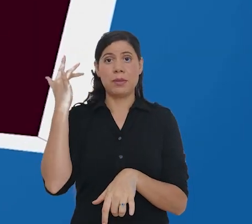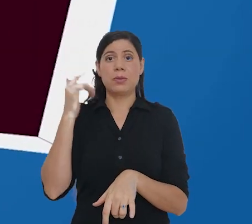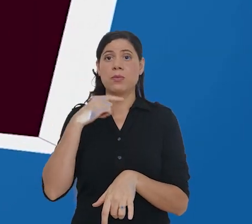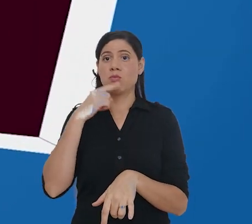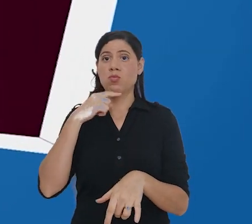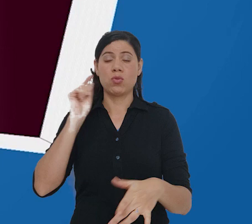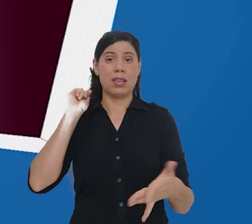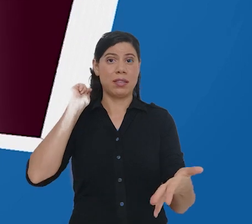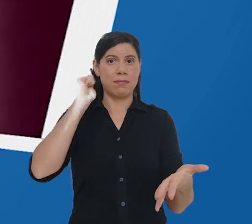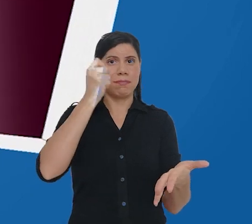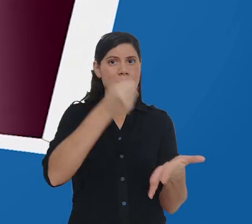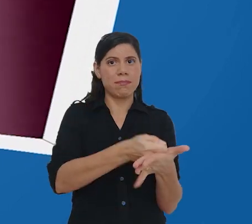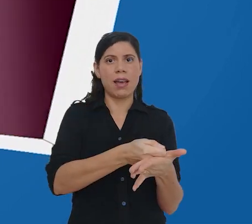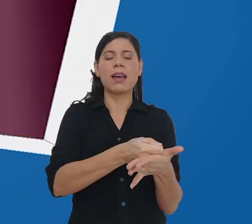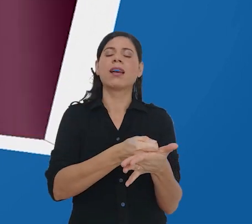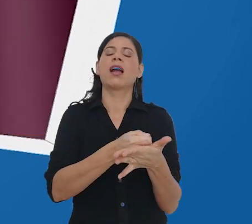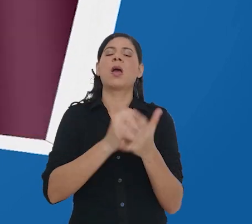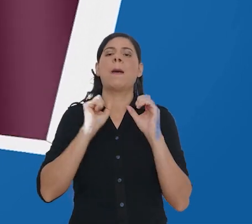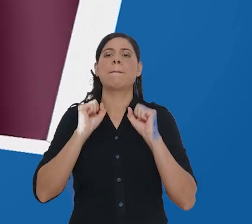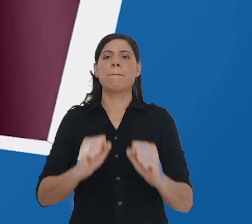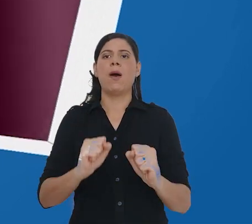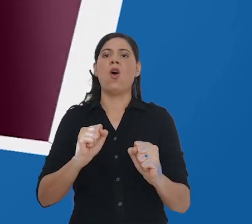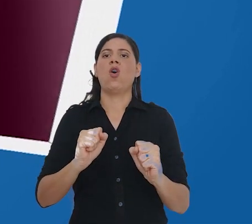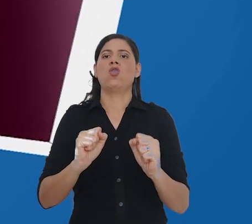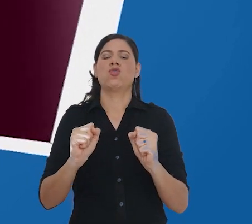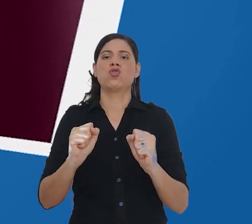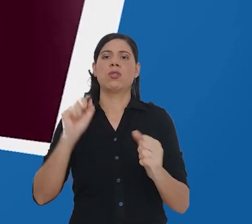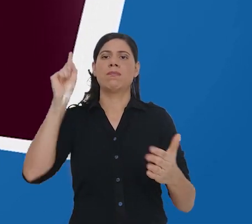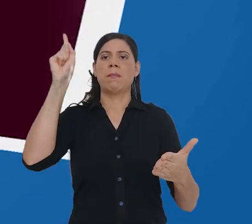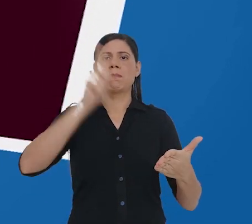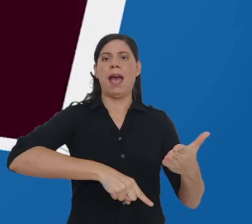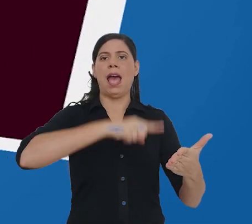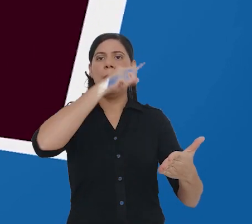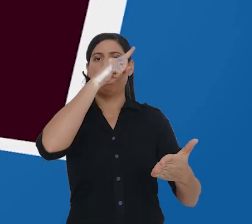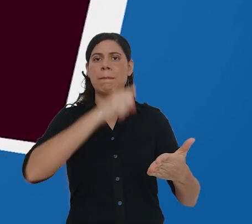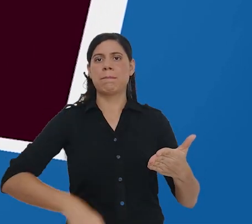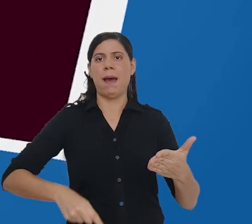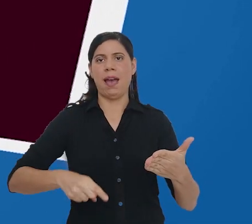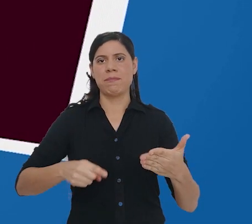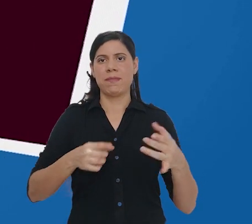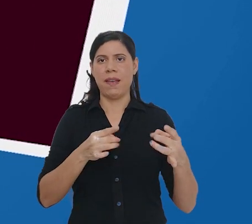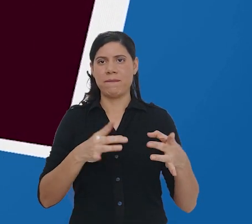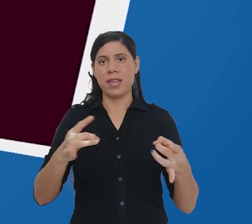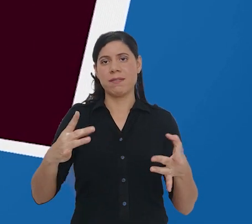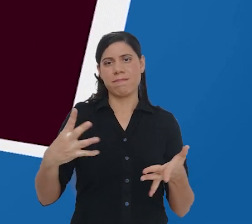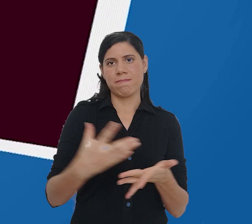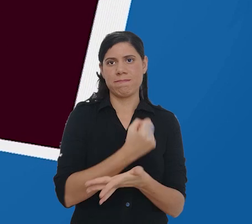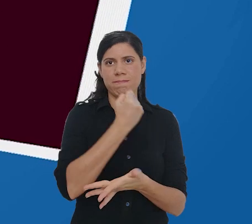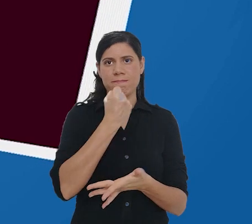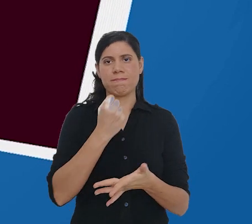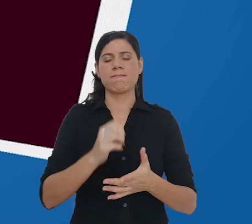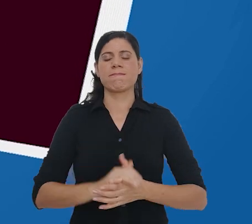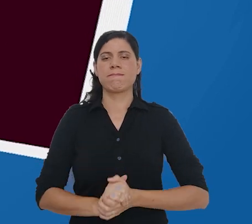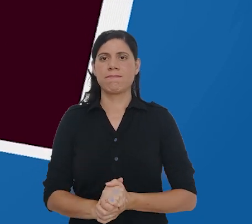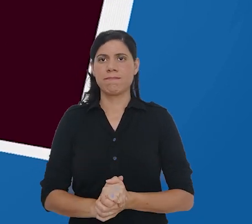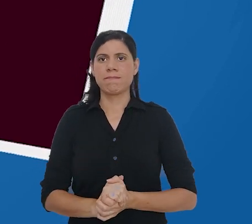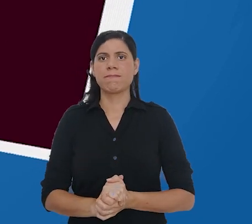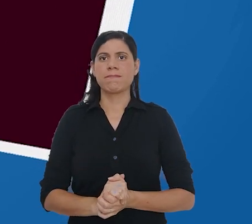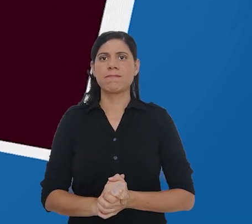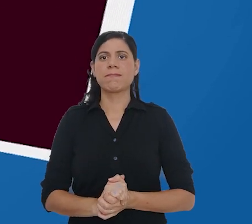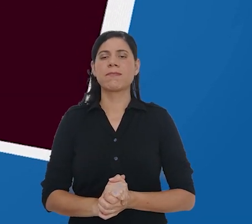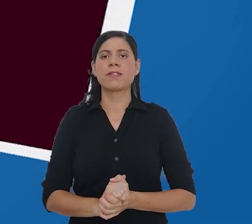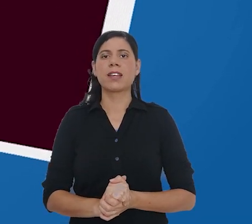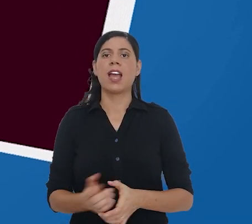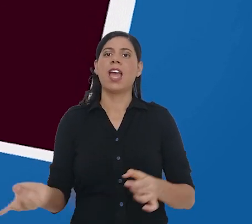o inadimplemento do arrematante é suficiente para autorizar o cancelamento da arrematação por parte do